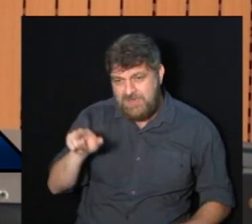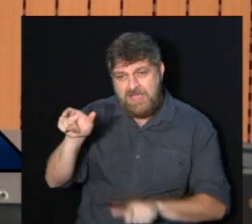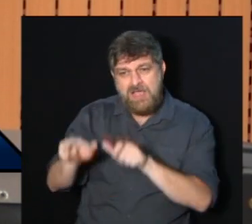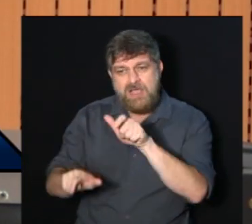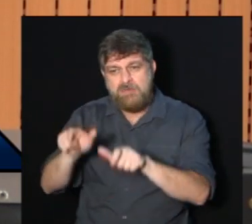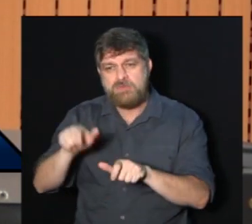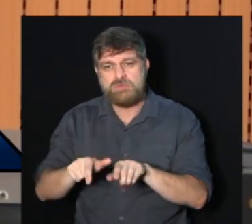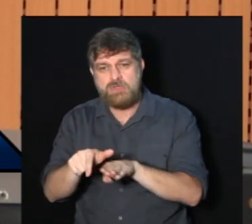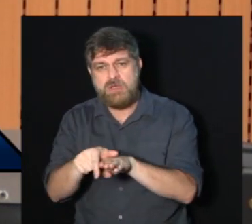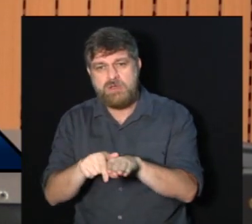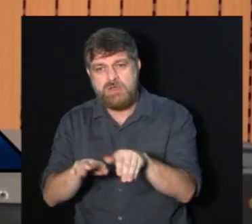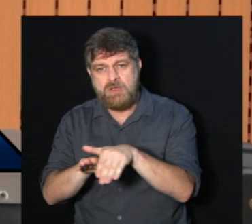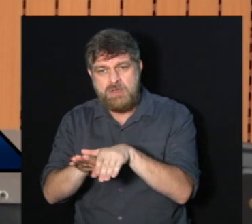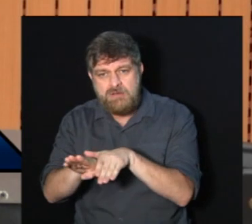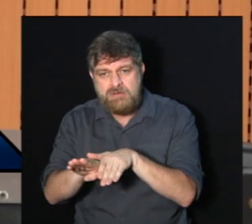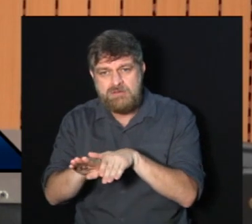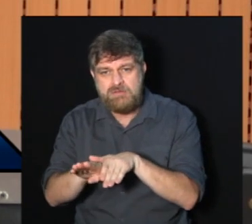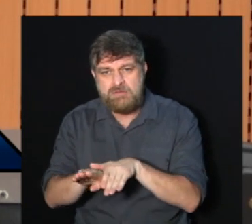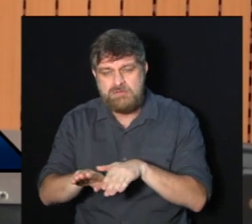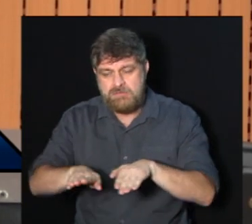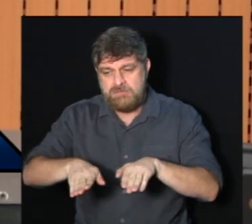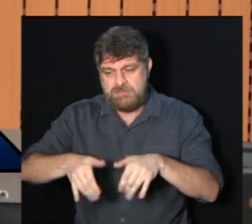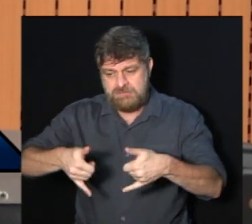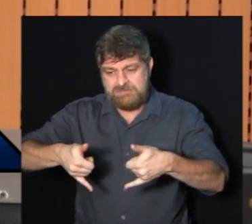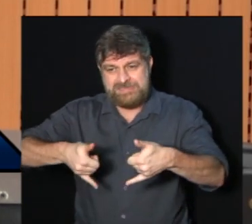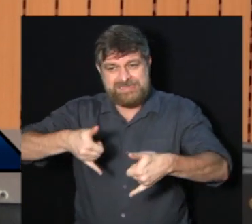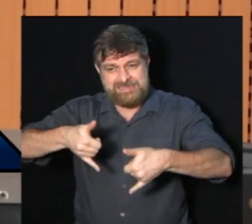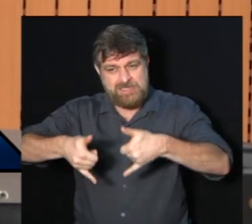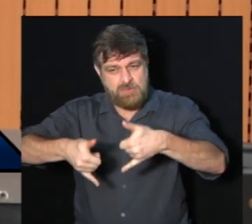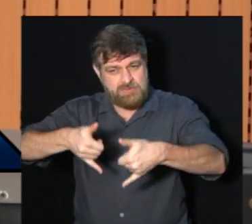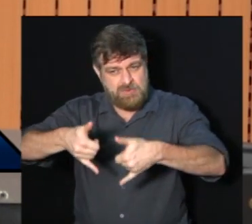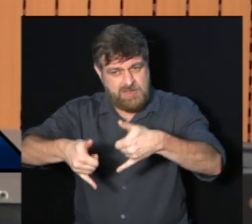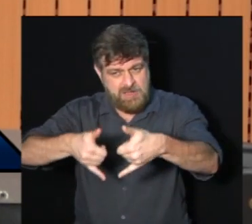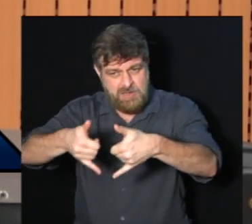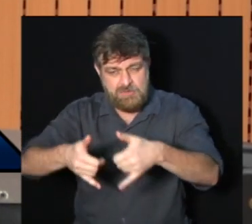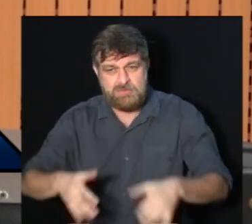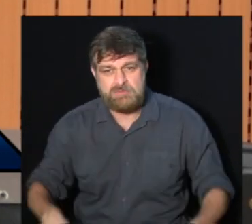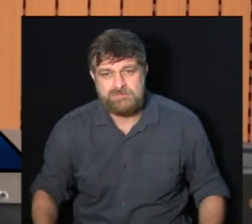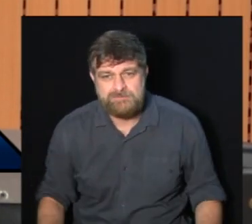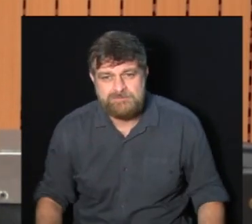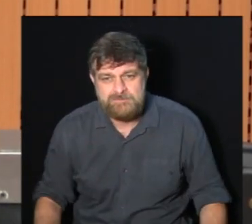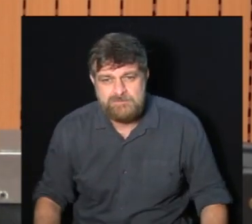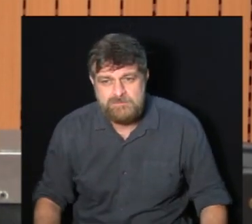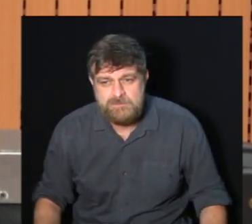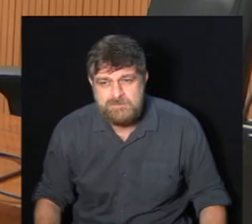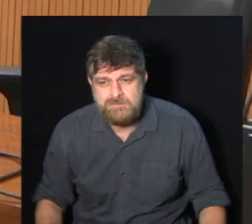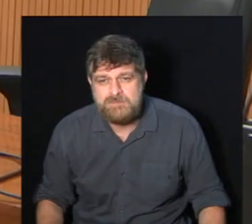utilizando calçado alto, salto alto. Isso aí pode causar uma artrose ou não? Olha,